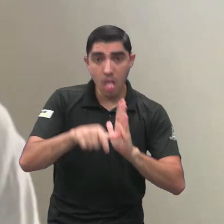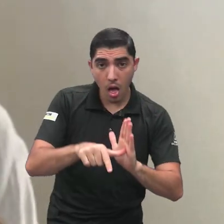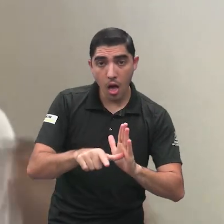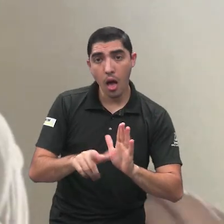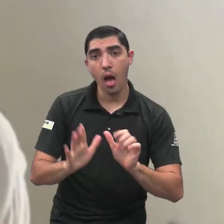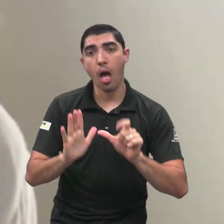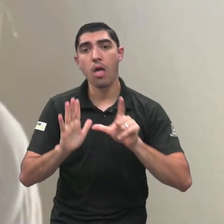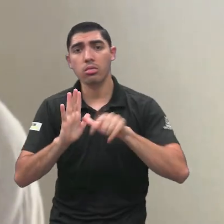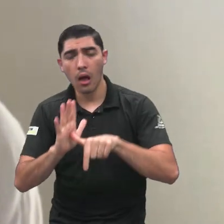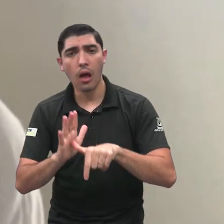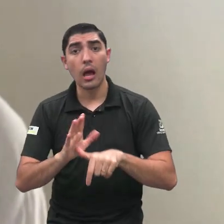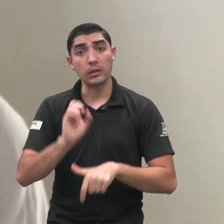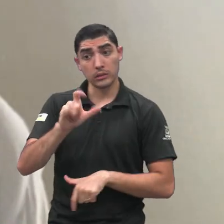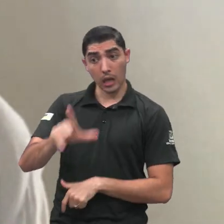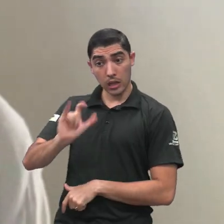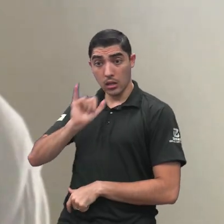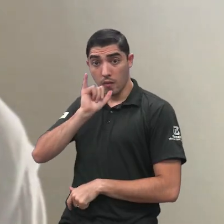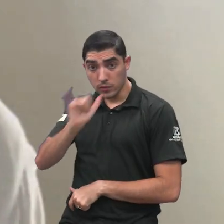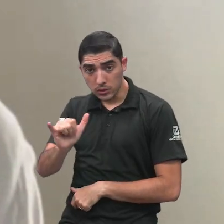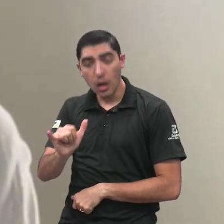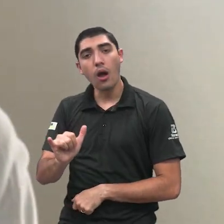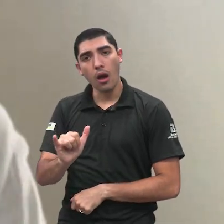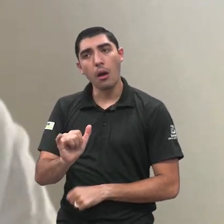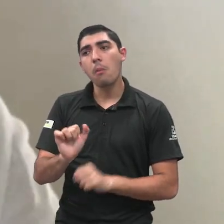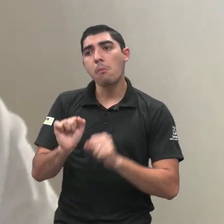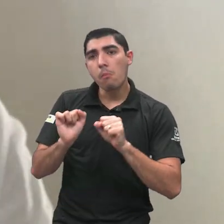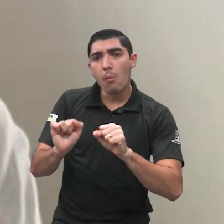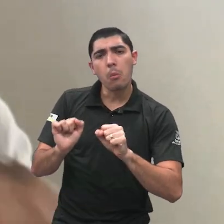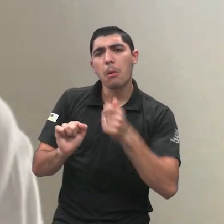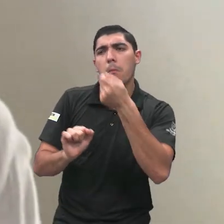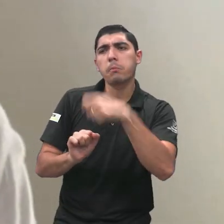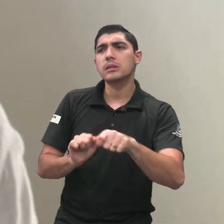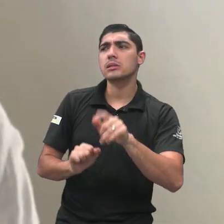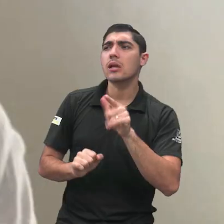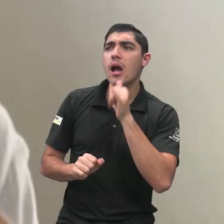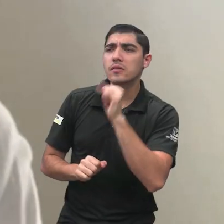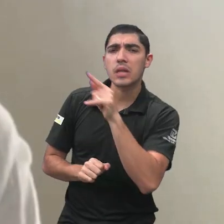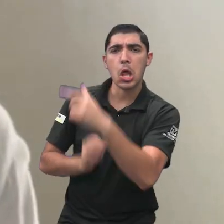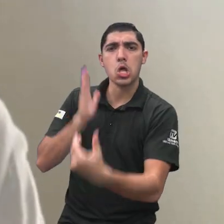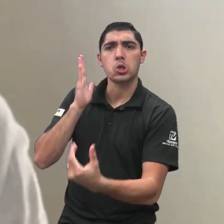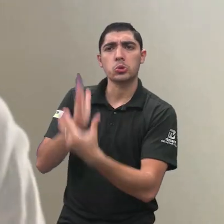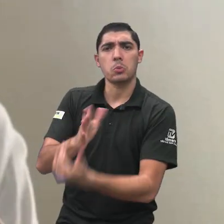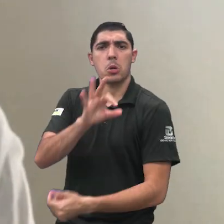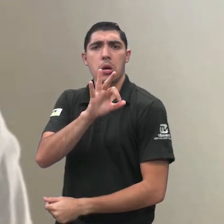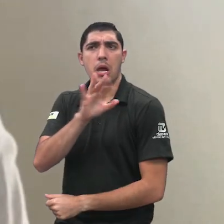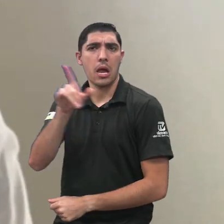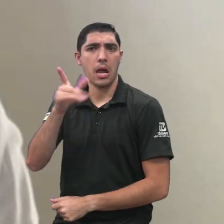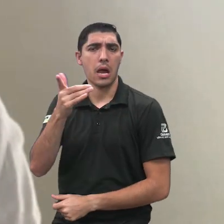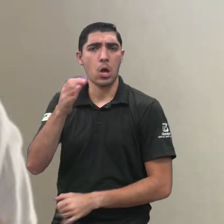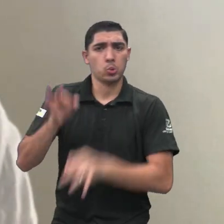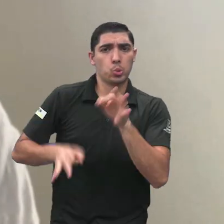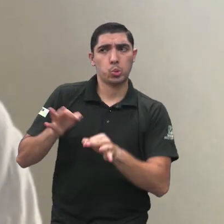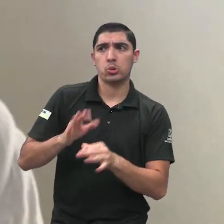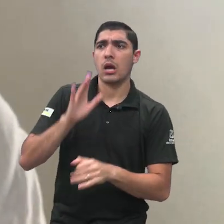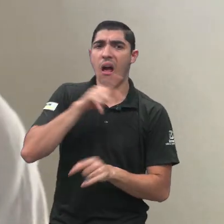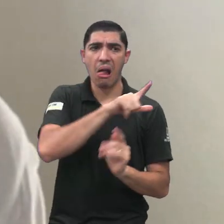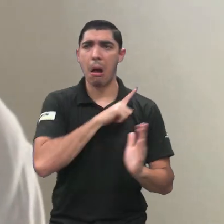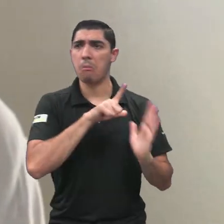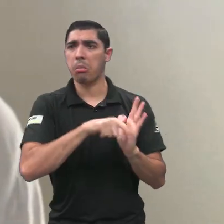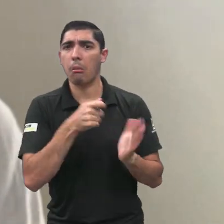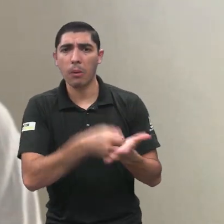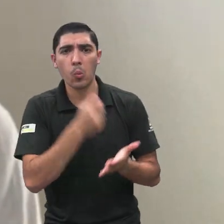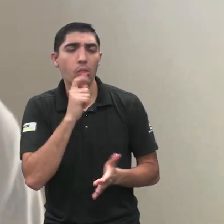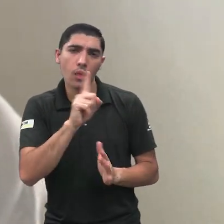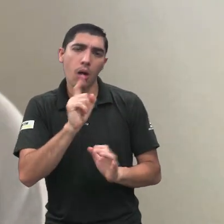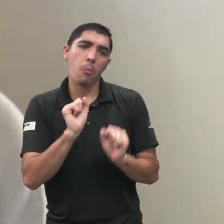comunicados, não há necessidade de acionar o judiciário. Né? As pessoas podem ali se recompor, se combinar de uma outra